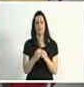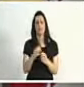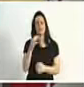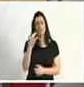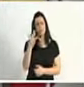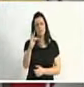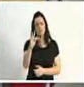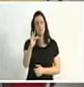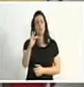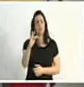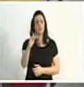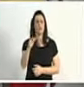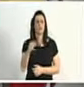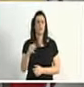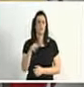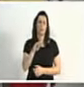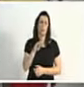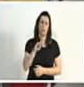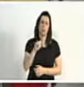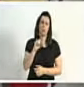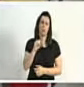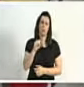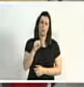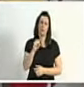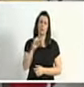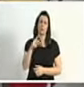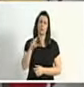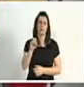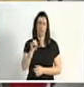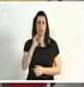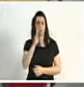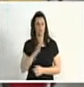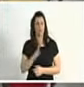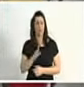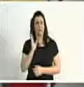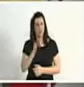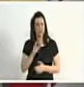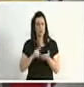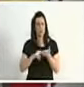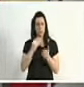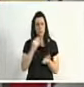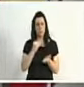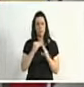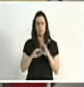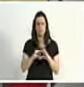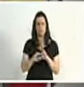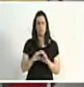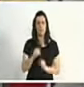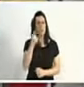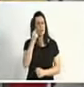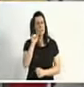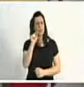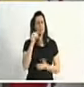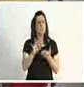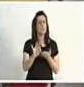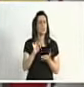Pereira, já divulgou. E para quem não se apercebeu ainda, vejam bem quem assina esta